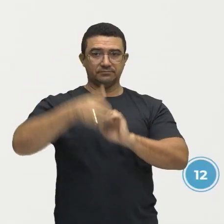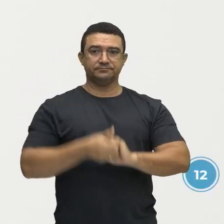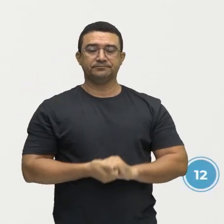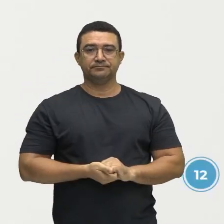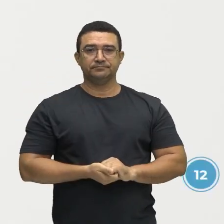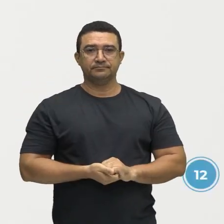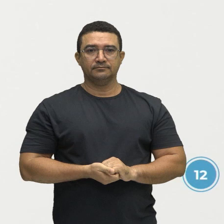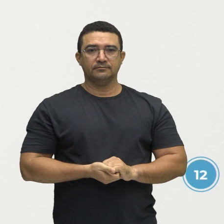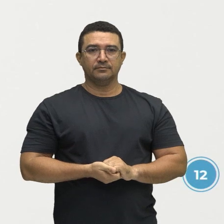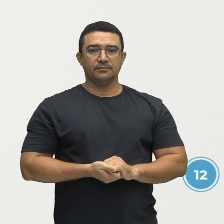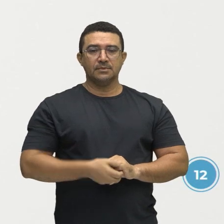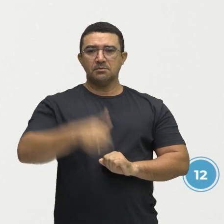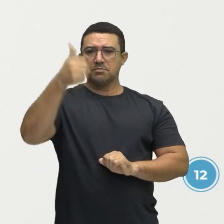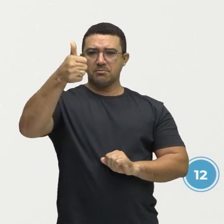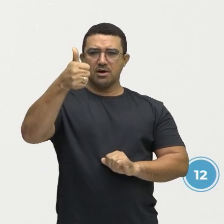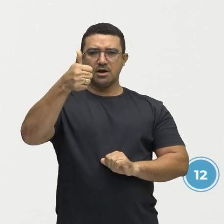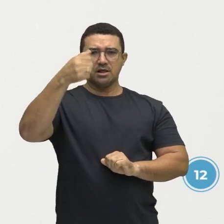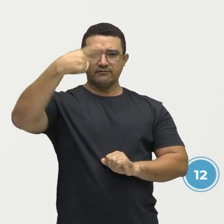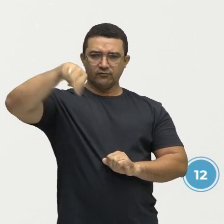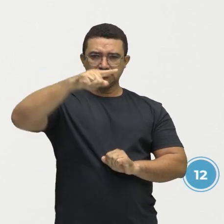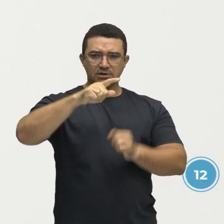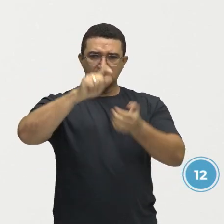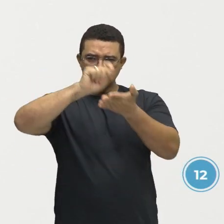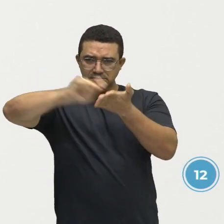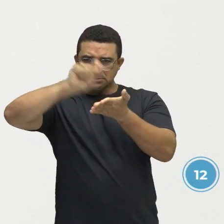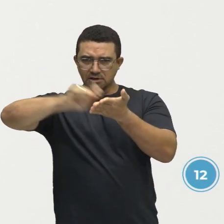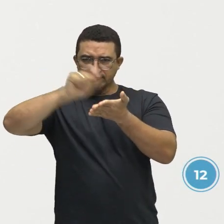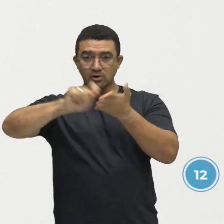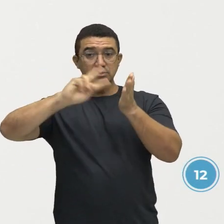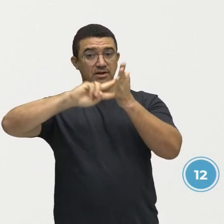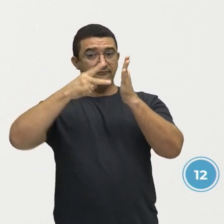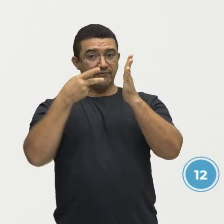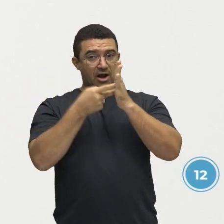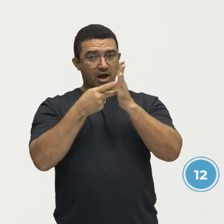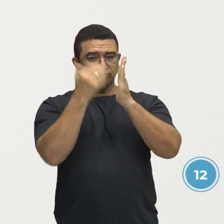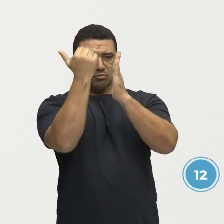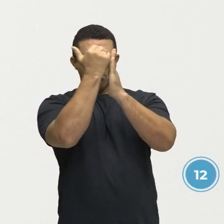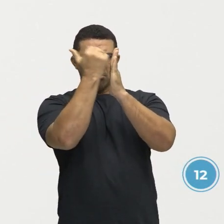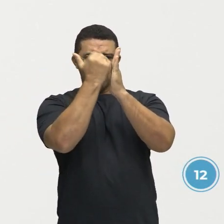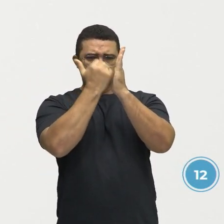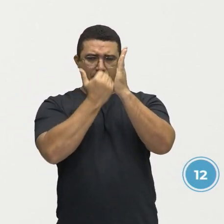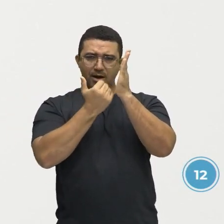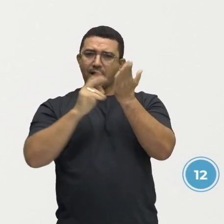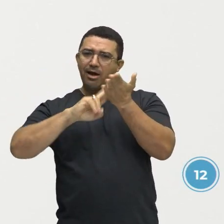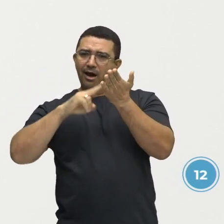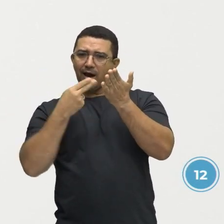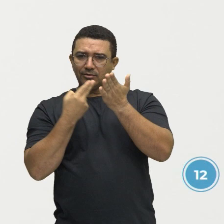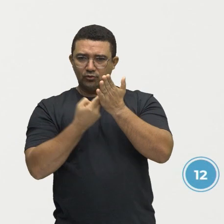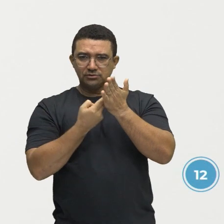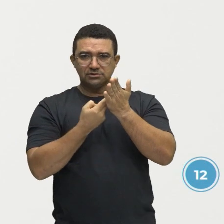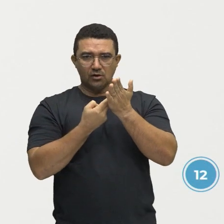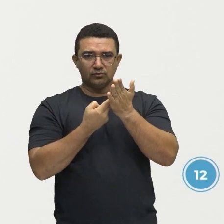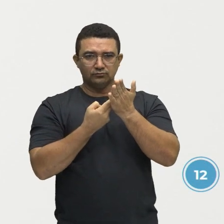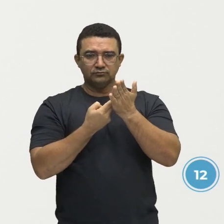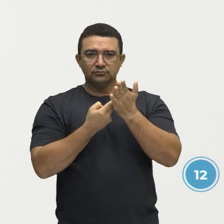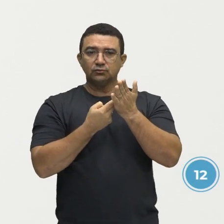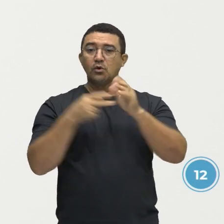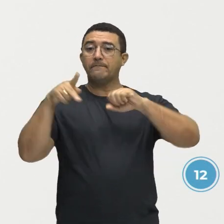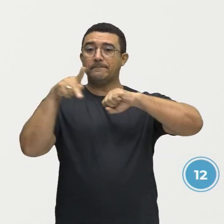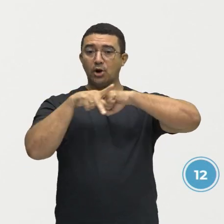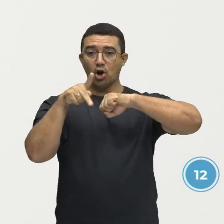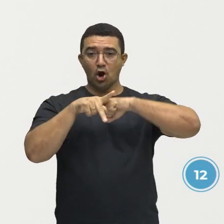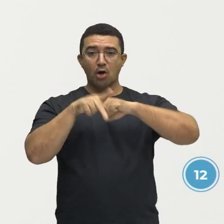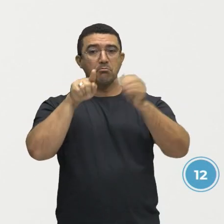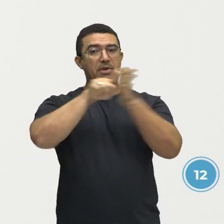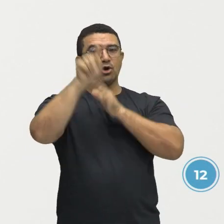primeira questão diz o seguinte, ó. Escreva o significado, ou seja, a tradução dos pronomes